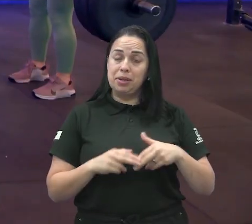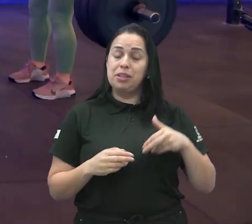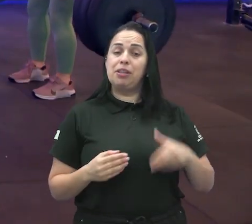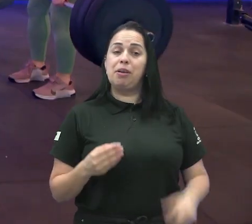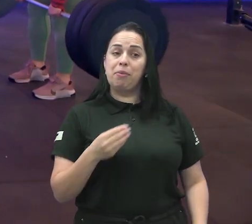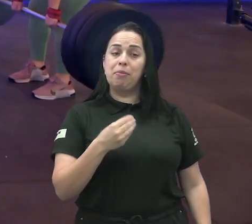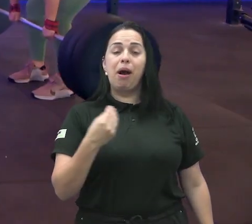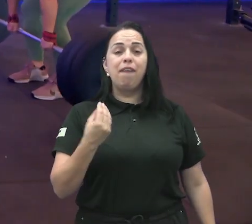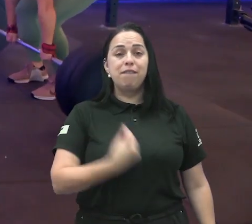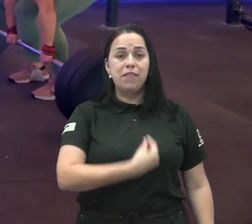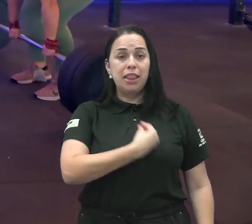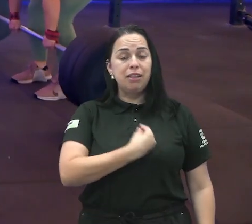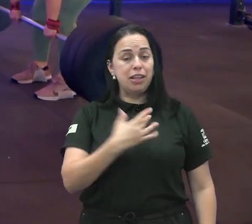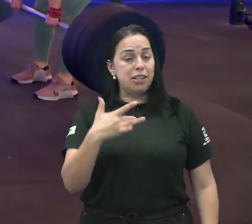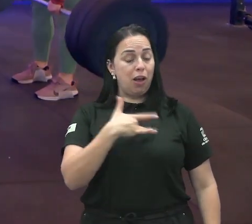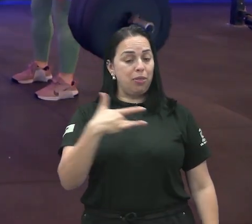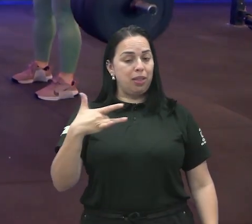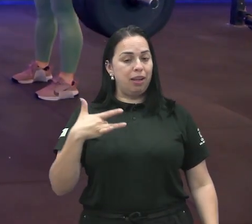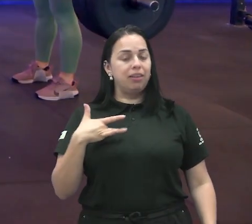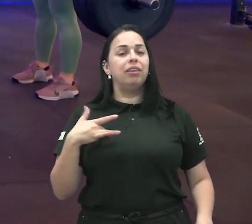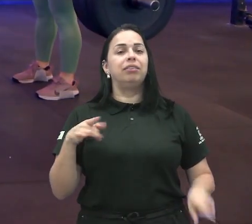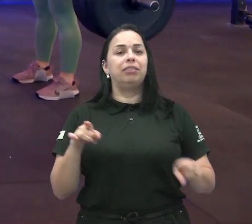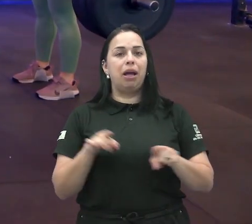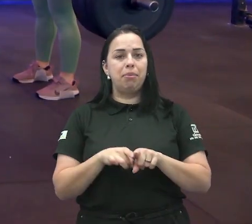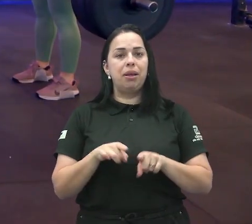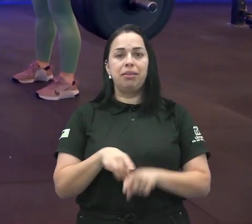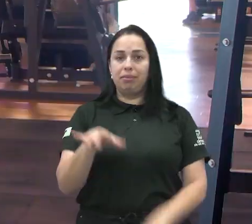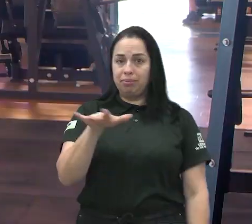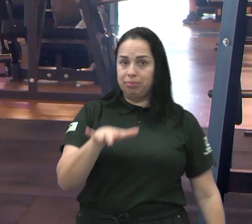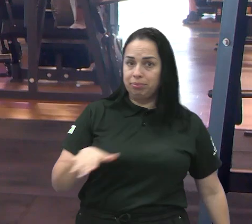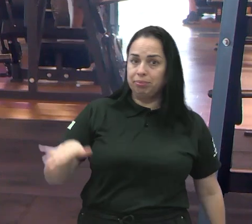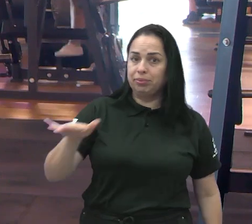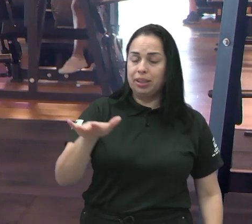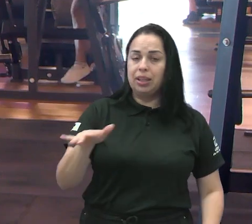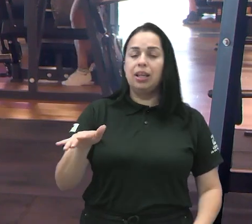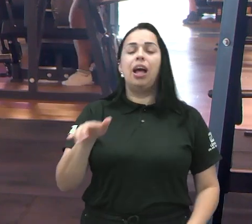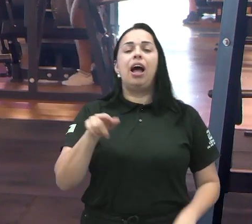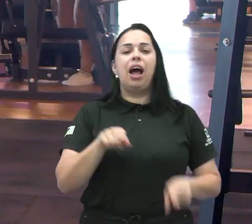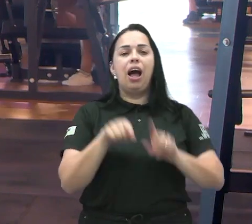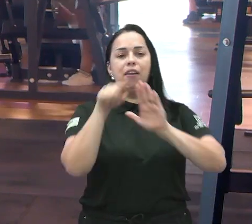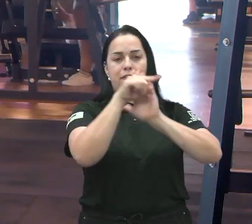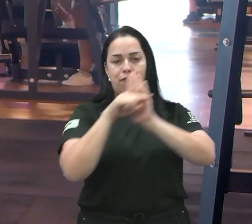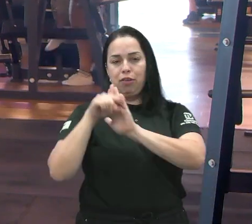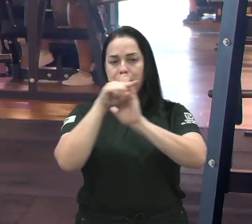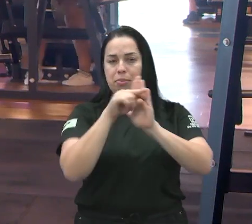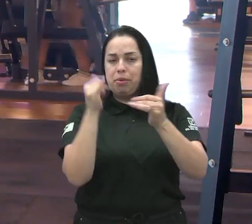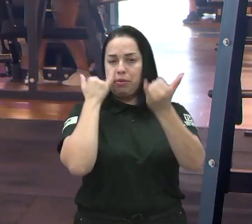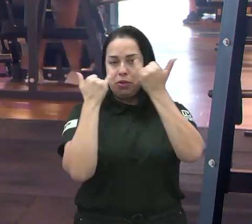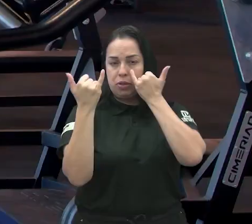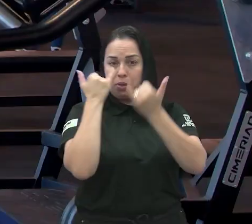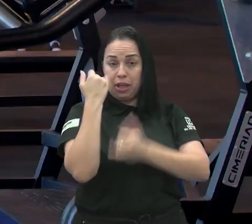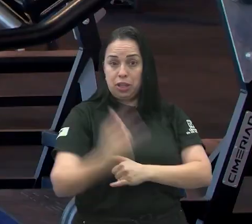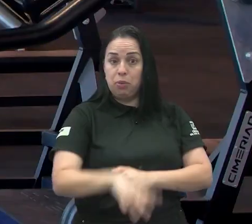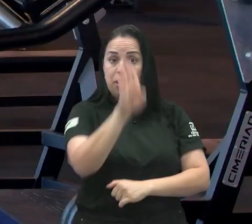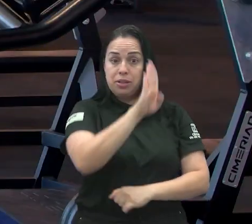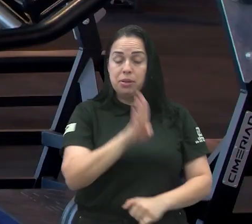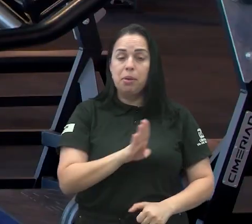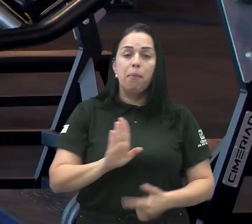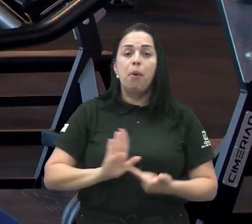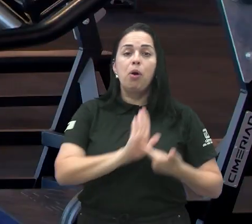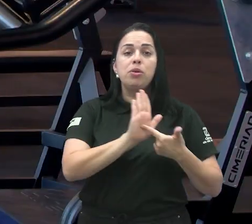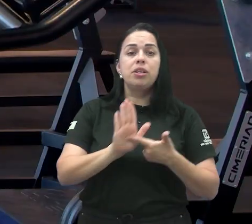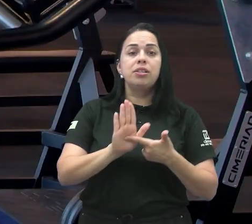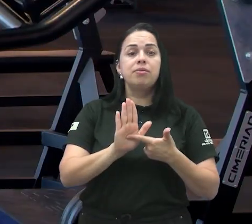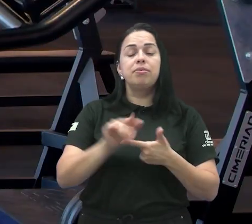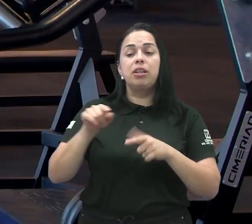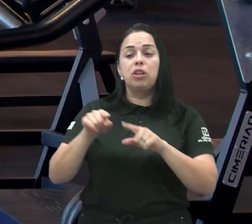uma vida mais saudável também se reflete no mercado. Dados da Panorama Setorial Fitness Brasil apontam que o